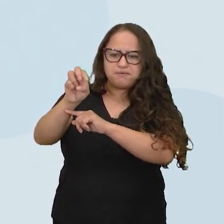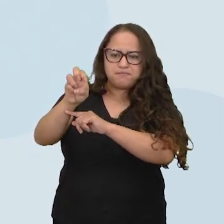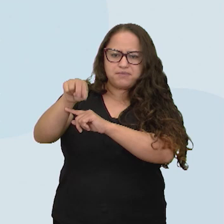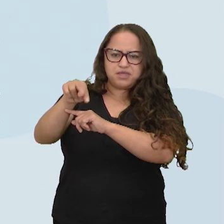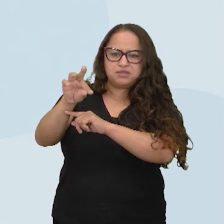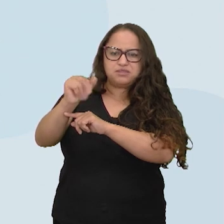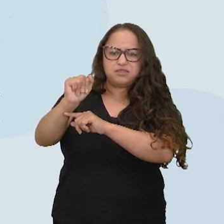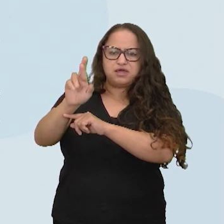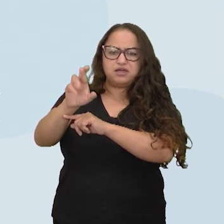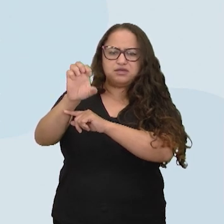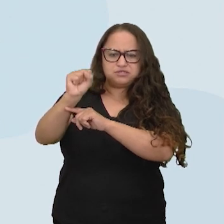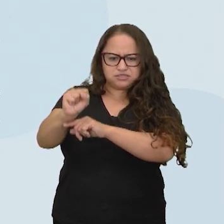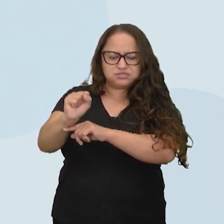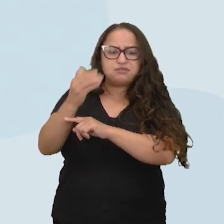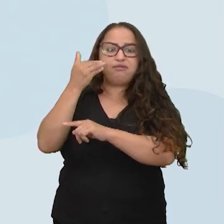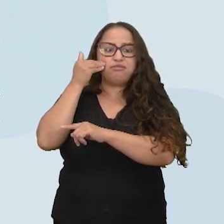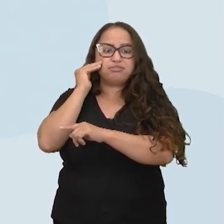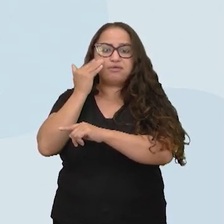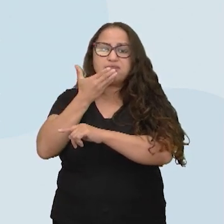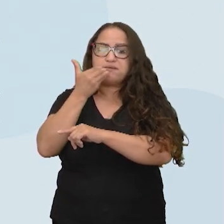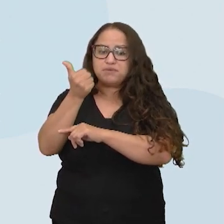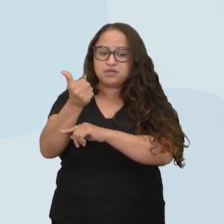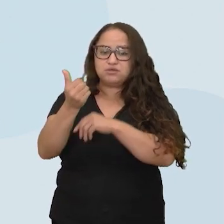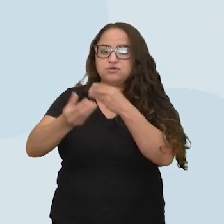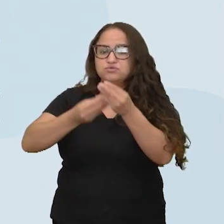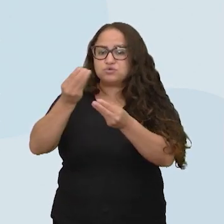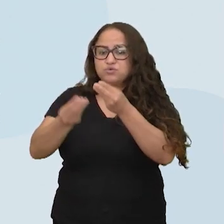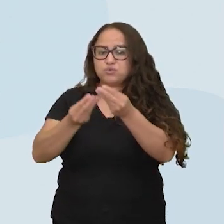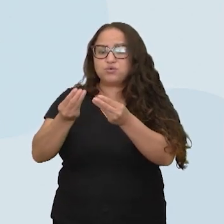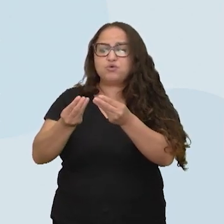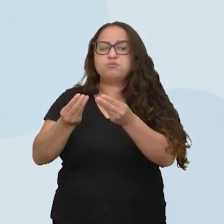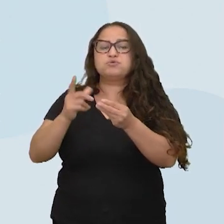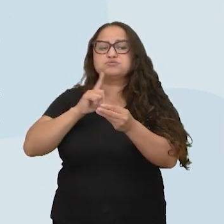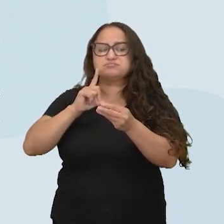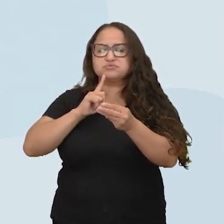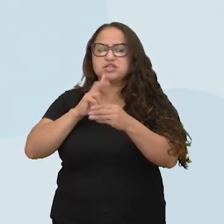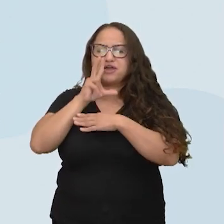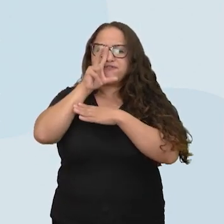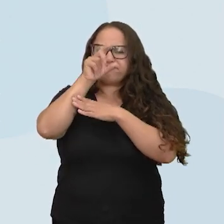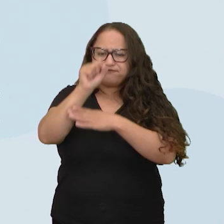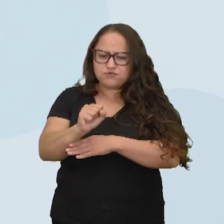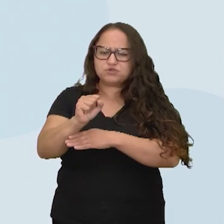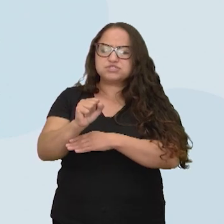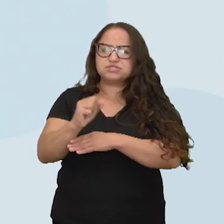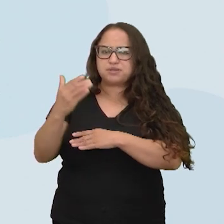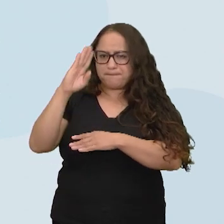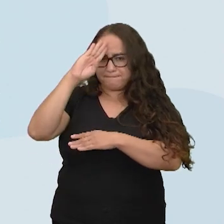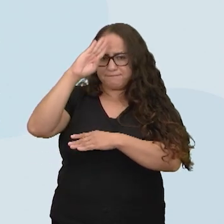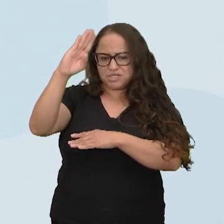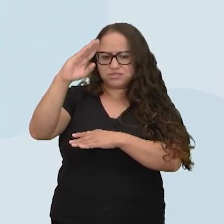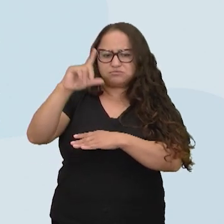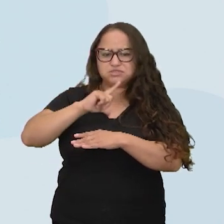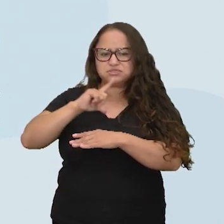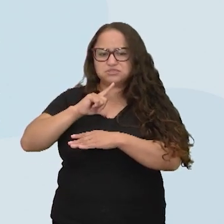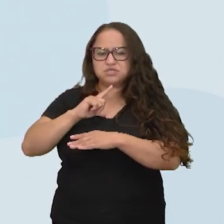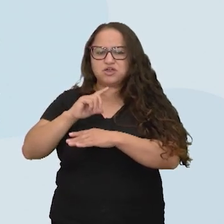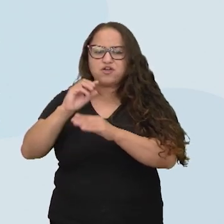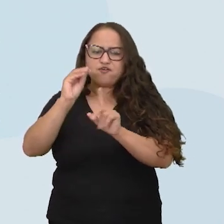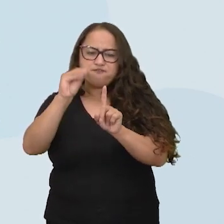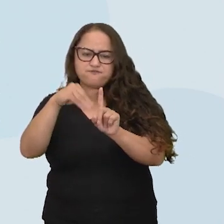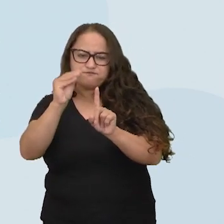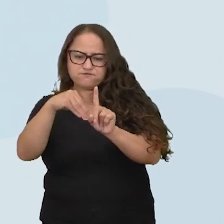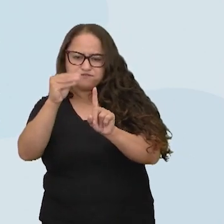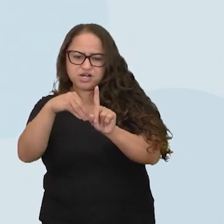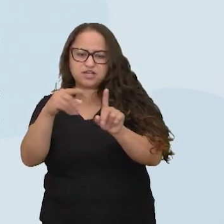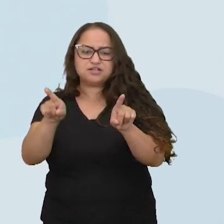aprendizagem, entender a estabilidade nuclear como resultado de diferentes tipos de forças fundamentais. Força nuclear forte, fraca e a força